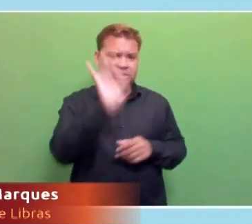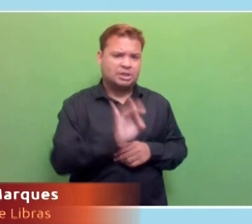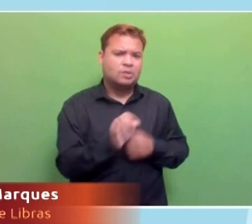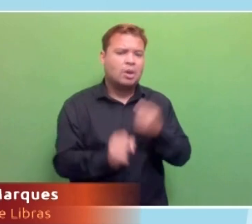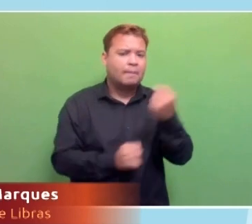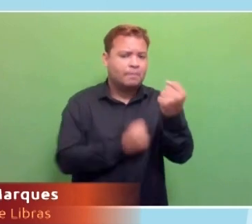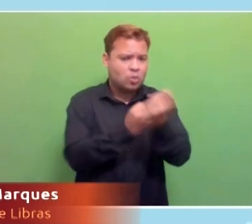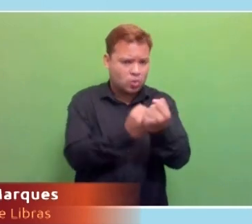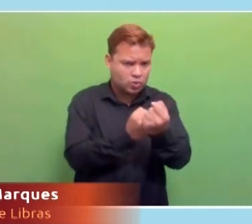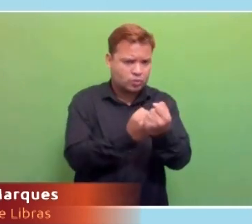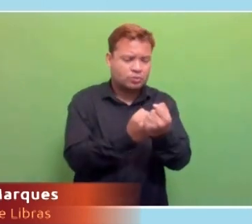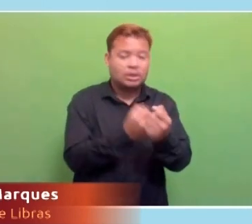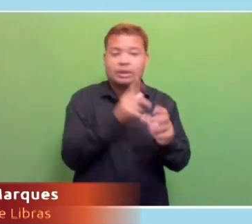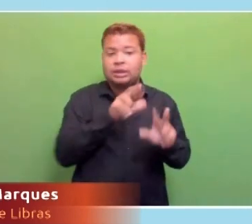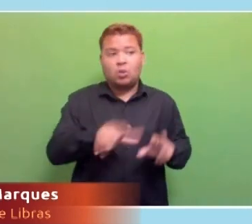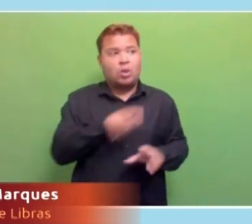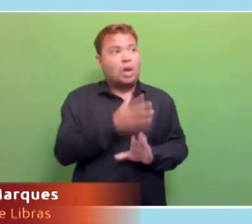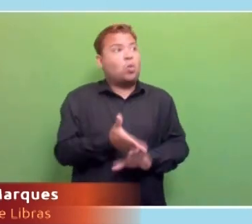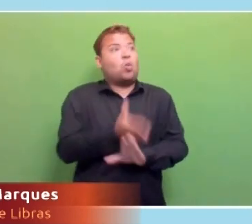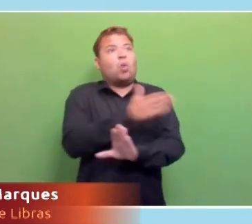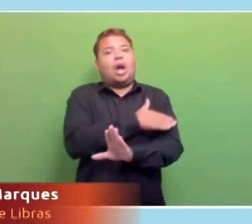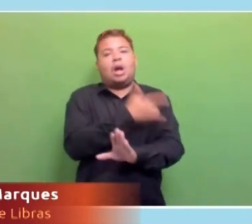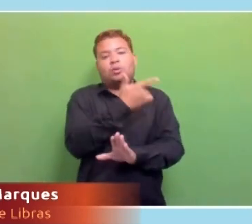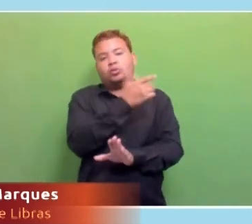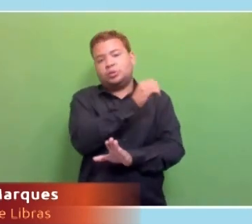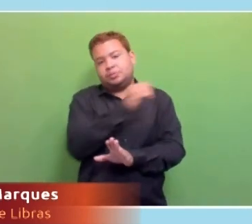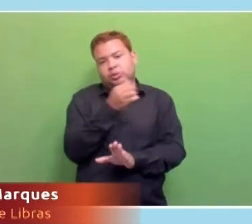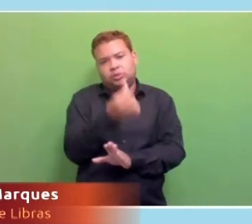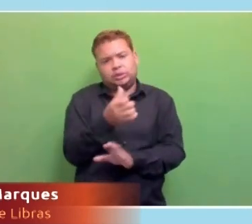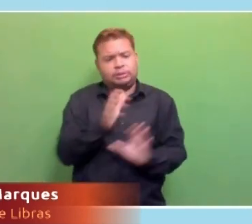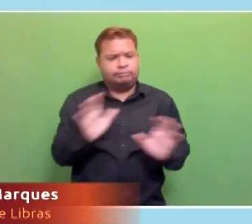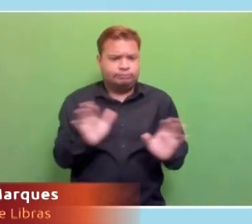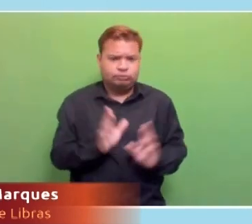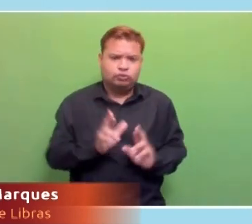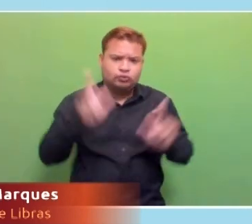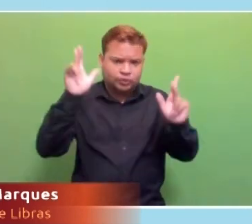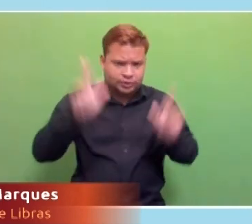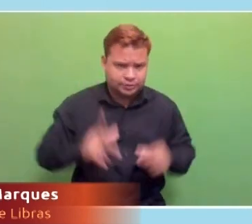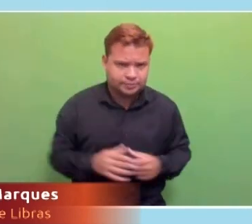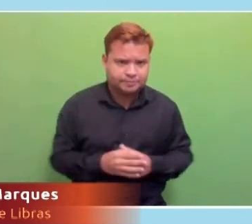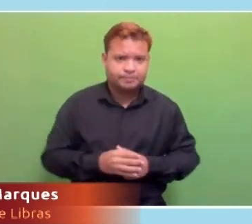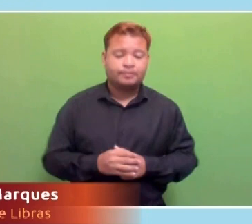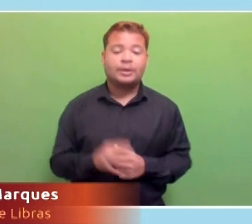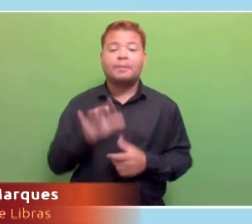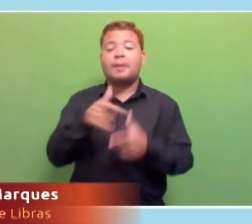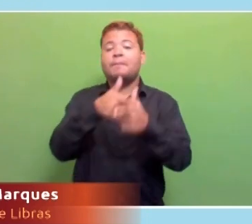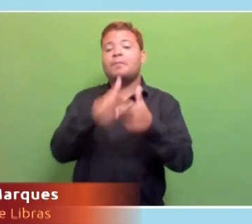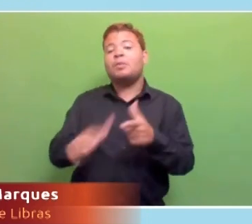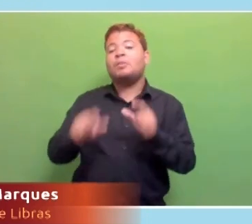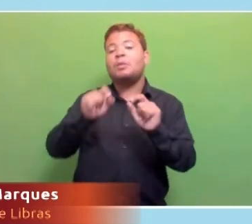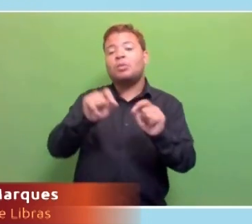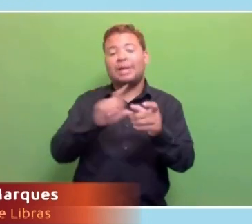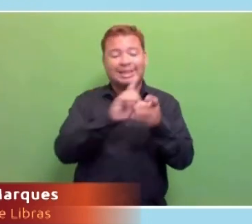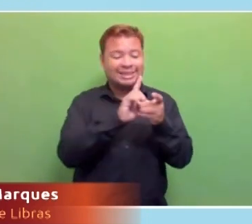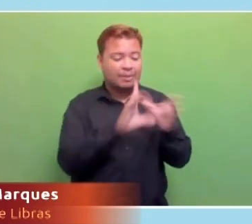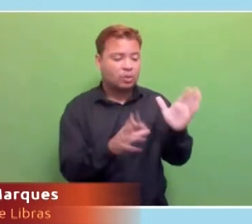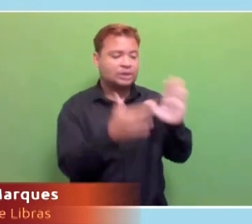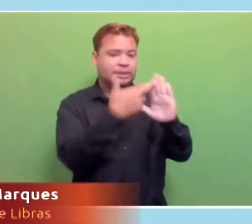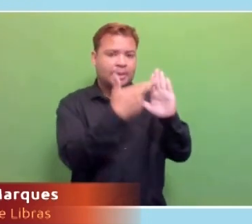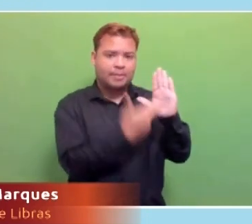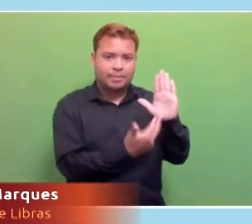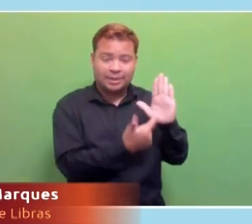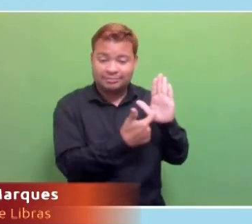2006. Agora, o grande problema é em relação aos princípios democráticos, né, a forma como